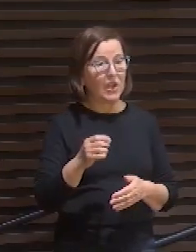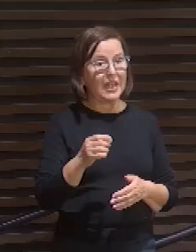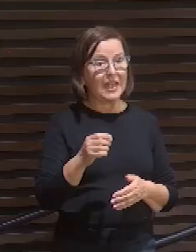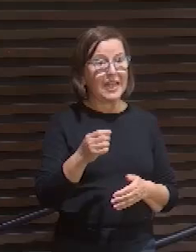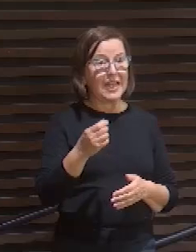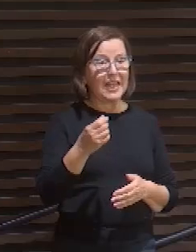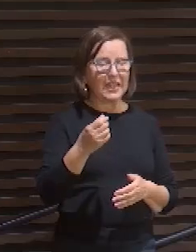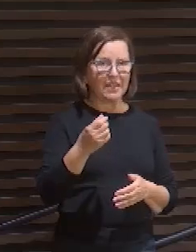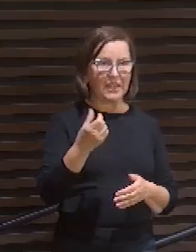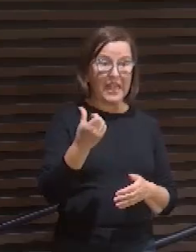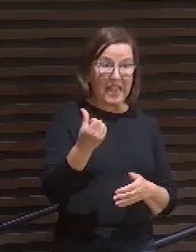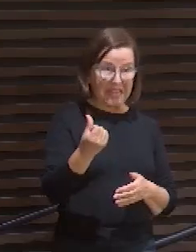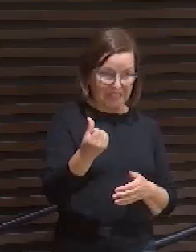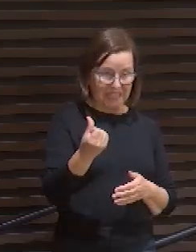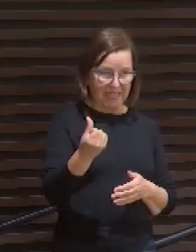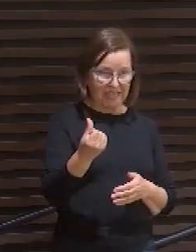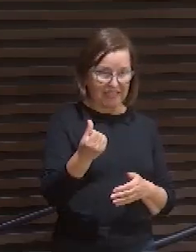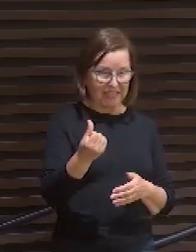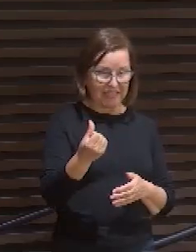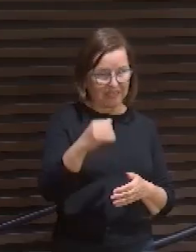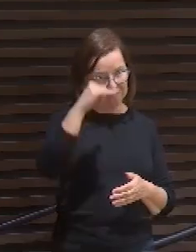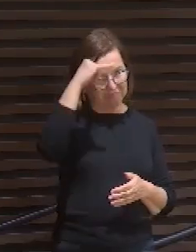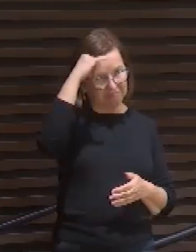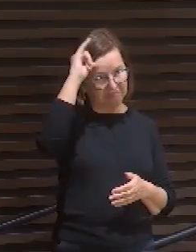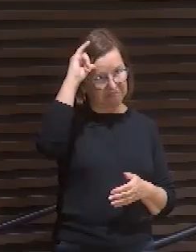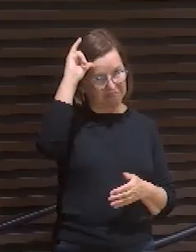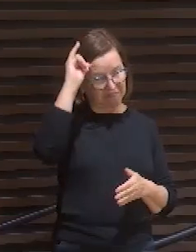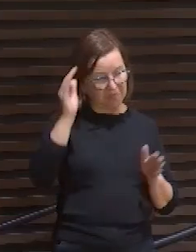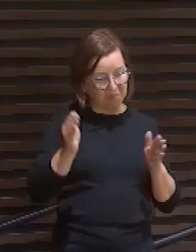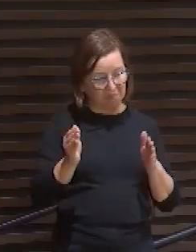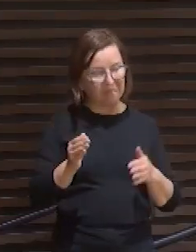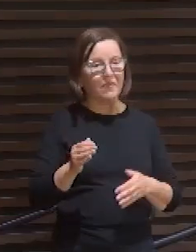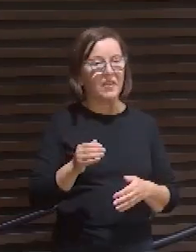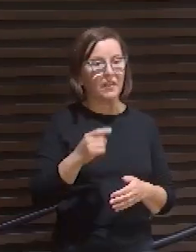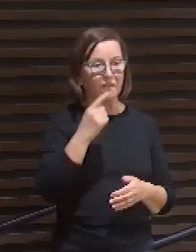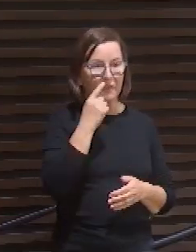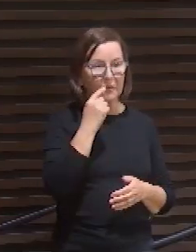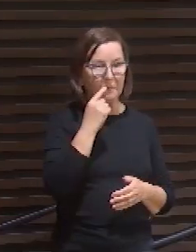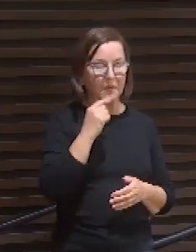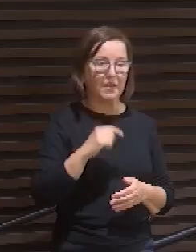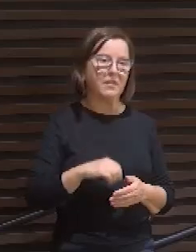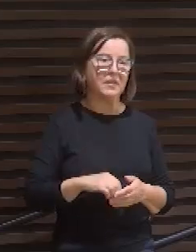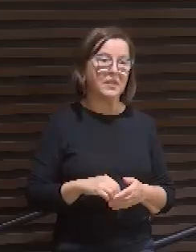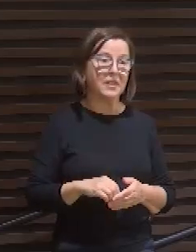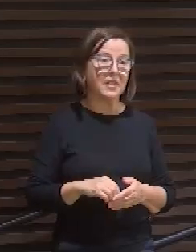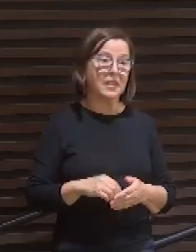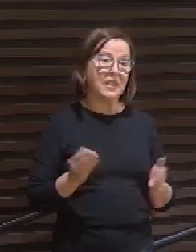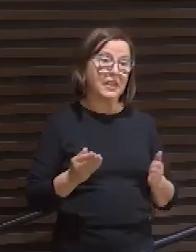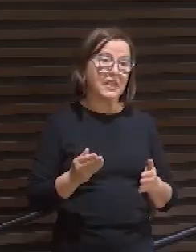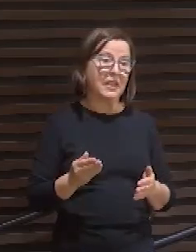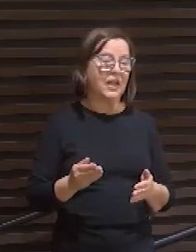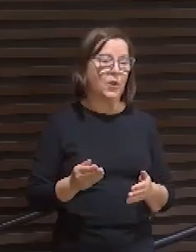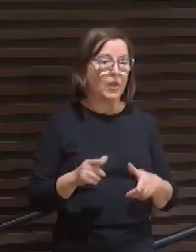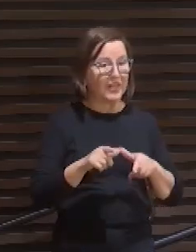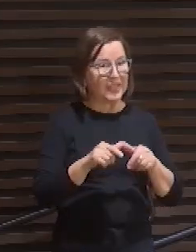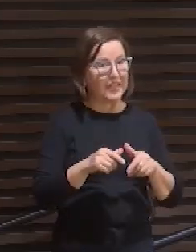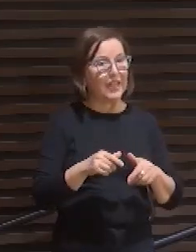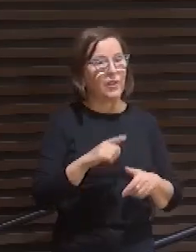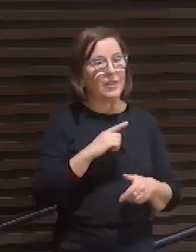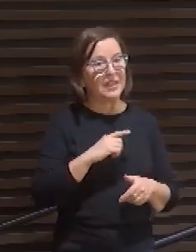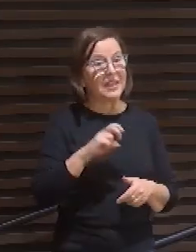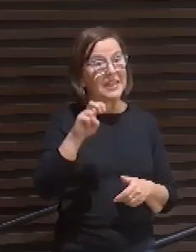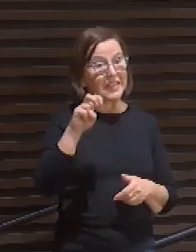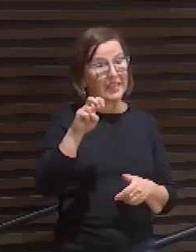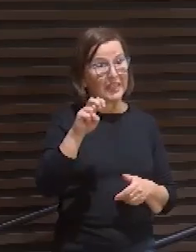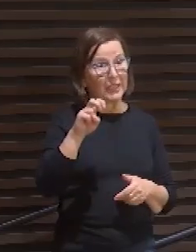preparadas para um sacrifício que deve acontecer em